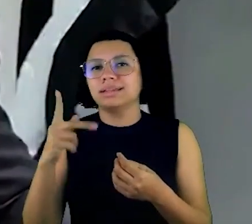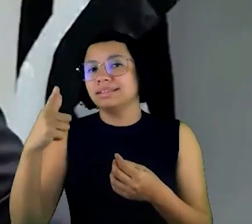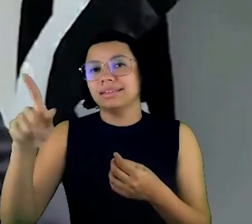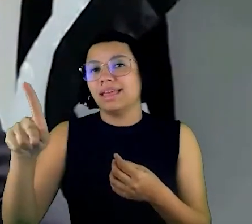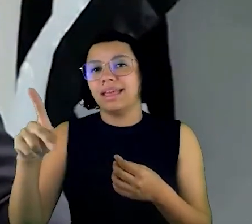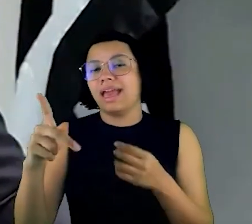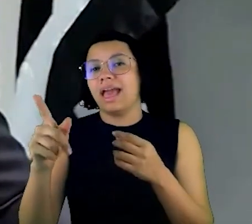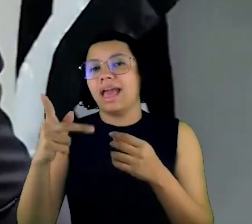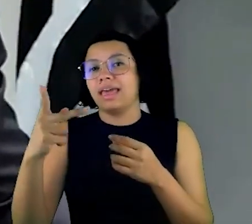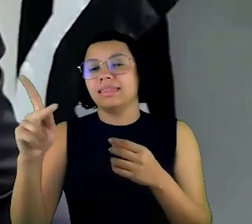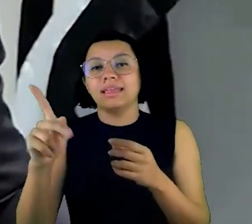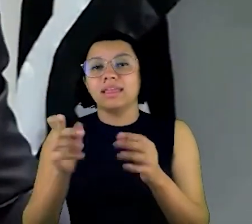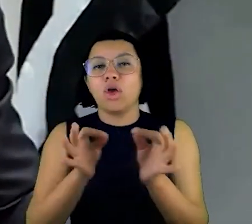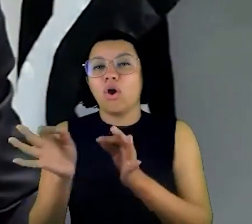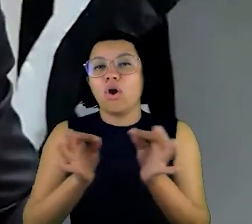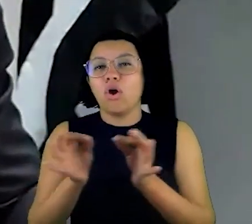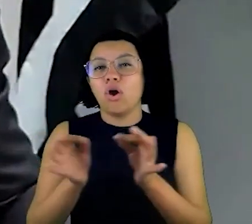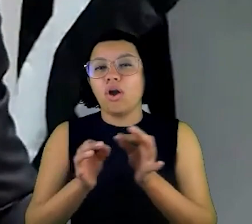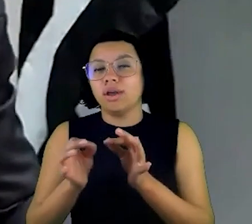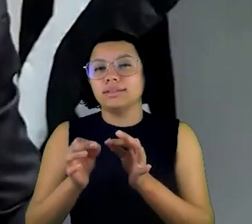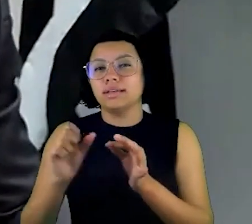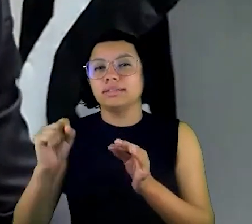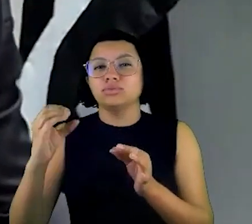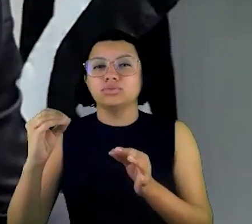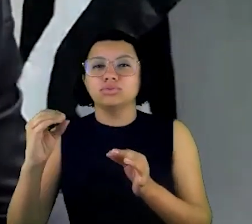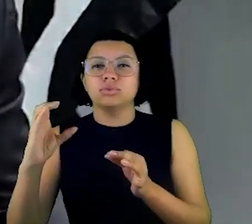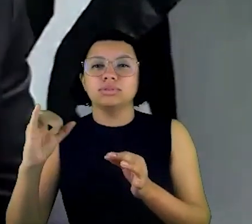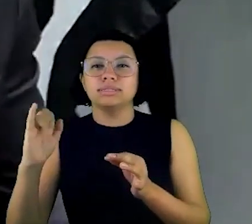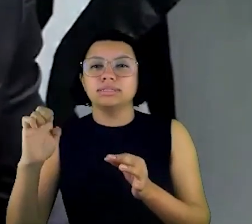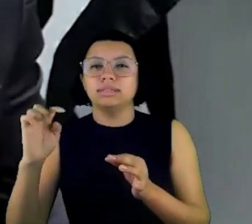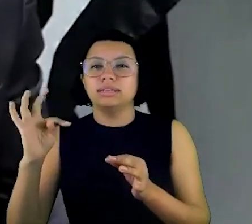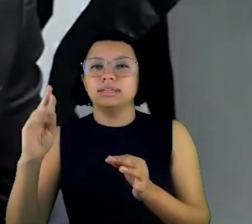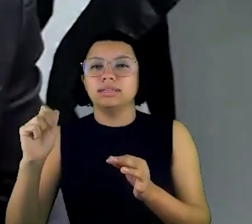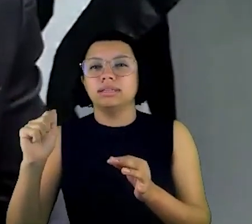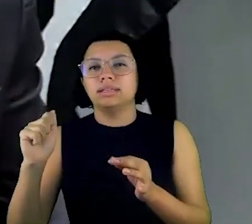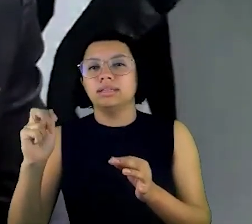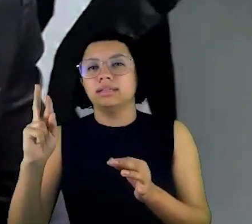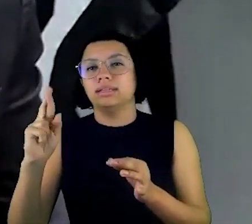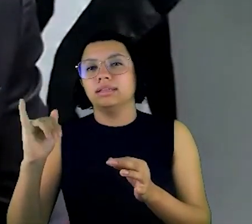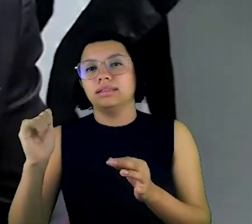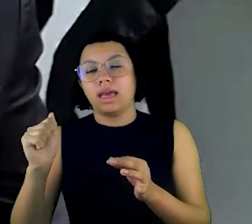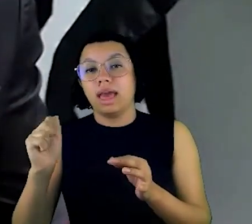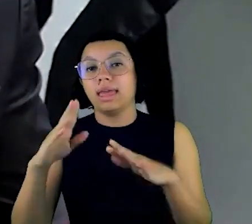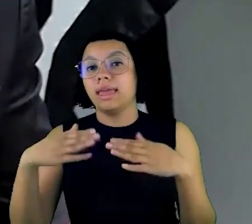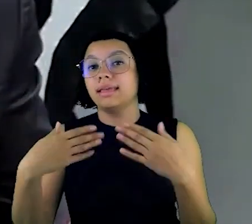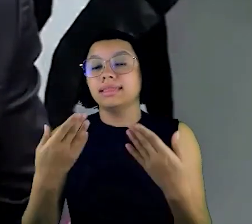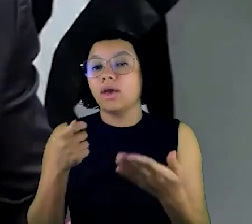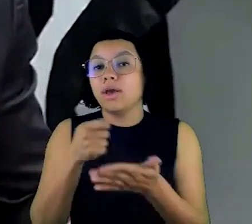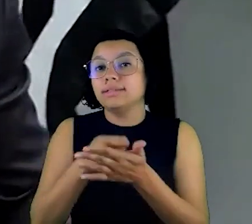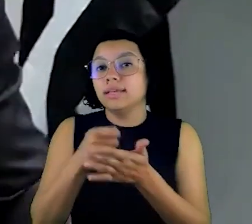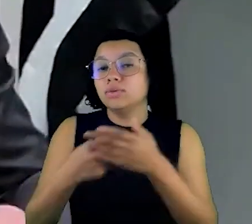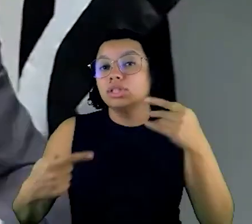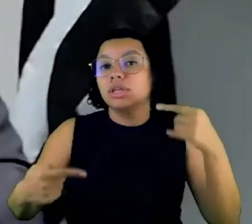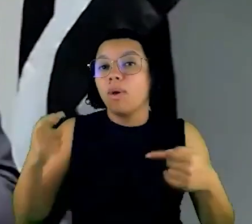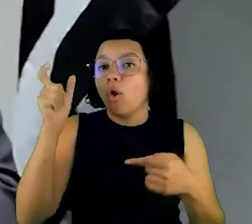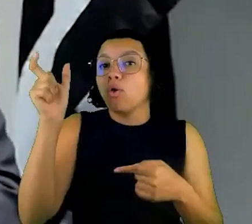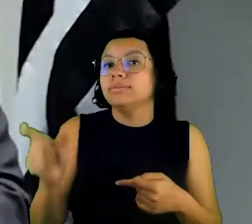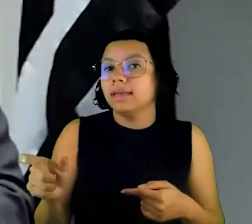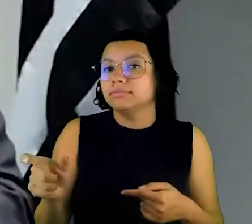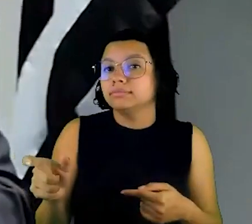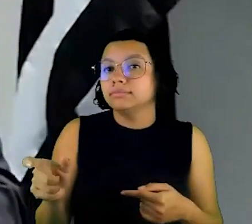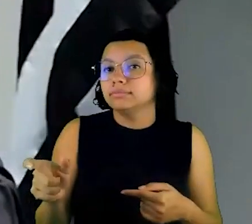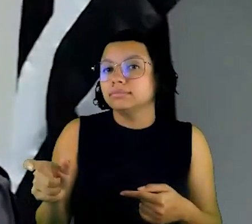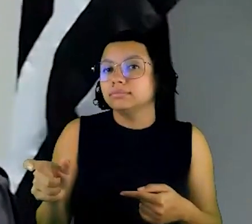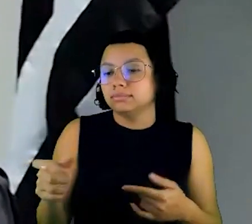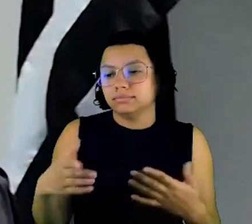naquela organização societária. O que eu faço? Eu proponho a execução contra quem? O juiz Paulo César bebe um copo de água. Agora que eu